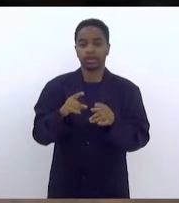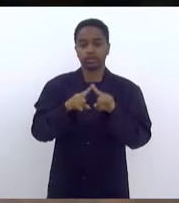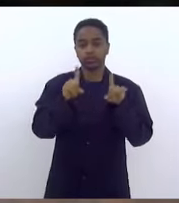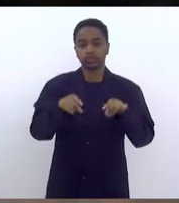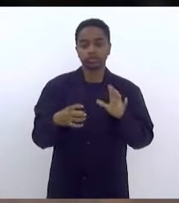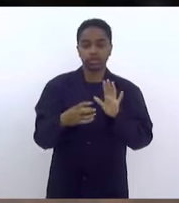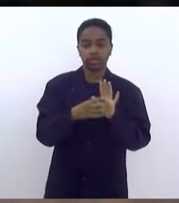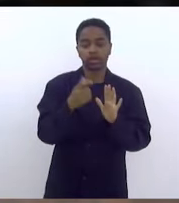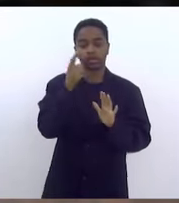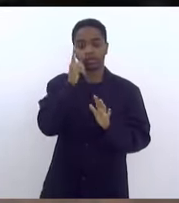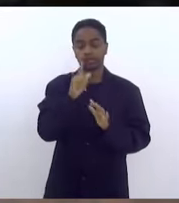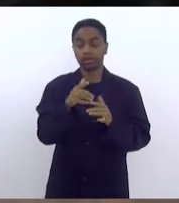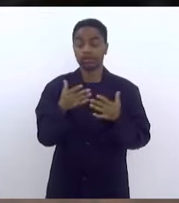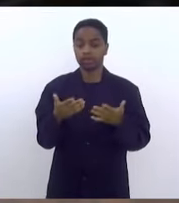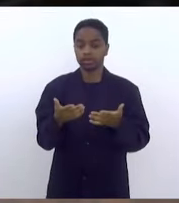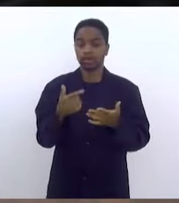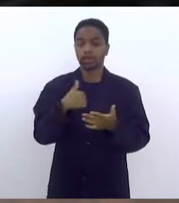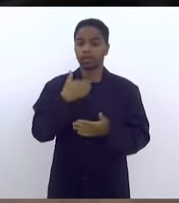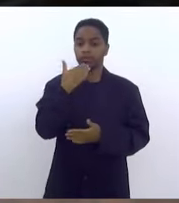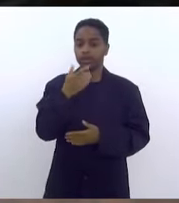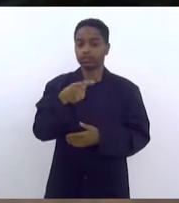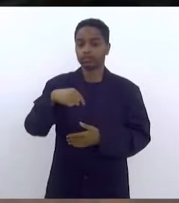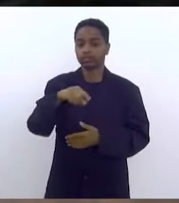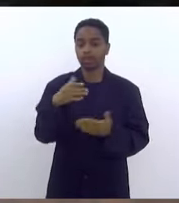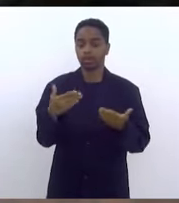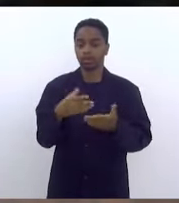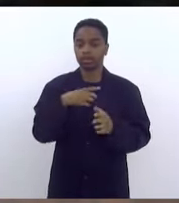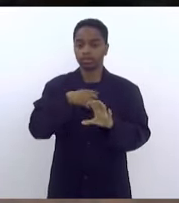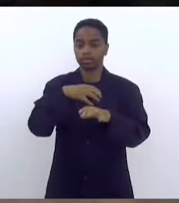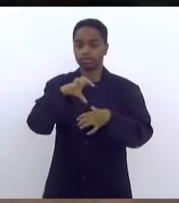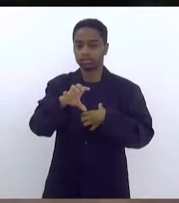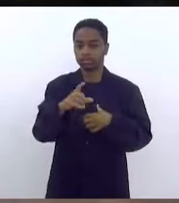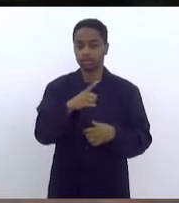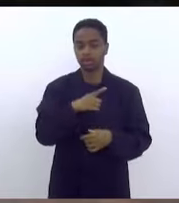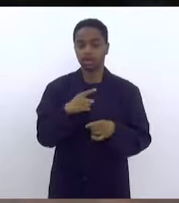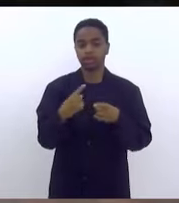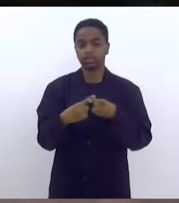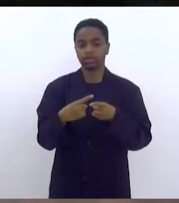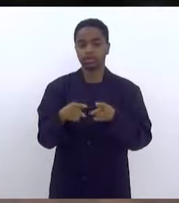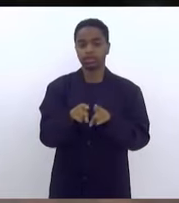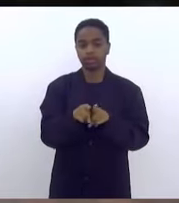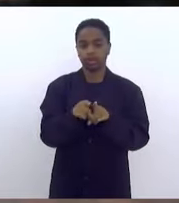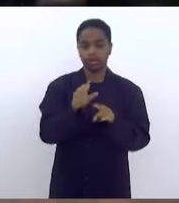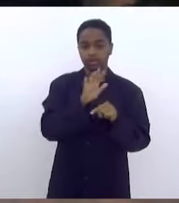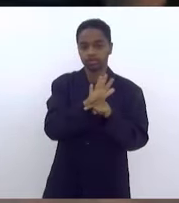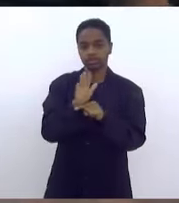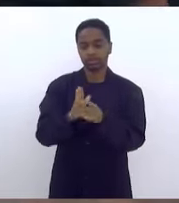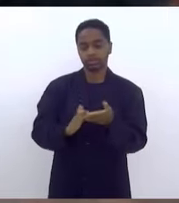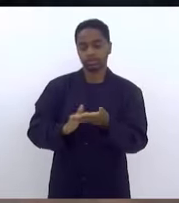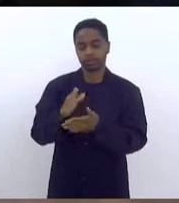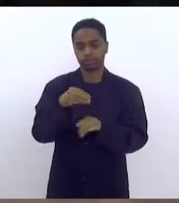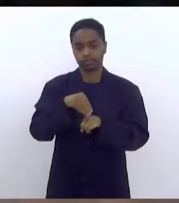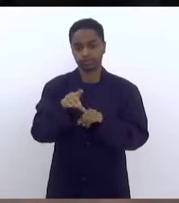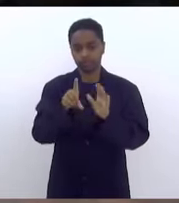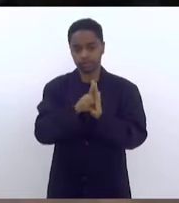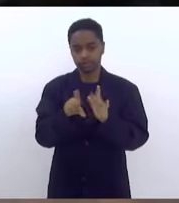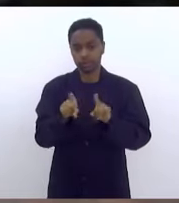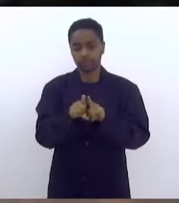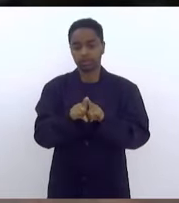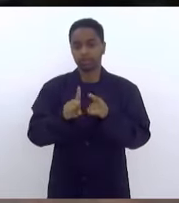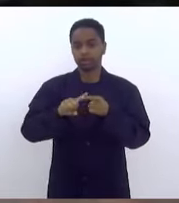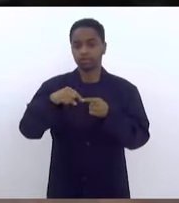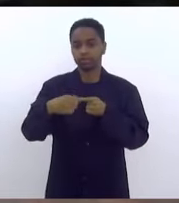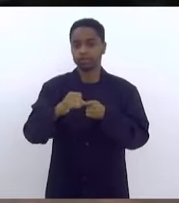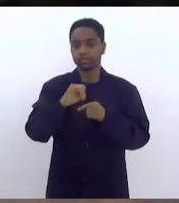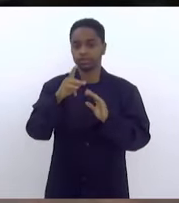peço sensibilidade nesse momento, que os nossos companheiros ajudem a aprovar essa indicação legislativa e, quando o projeto estiver em